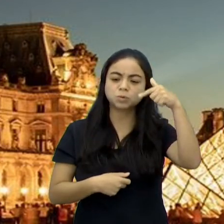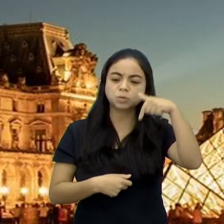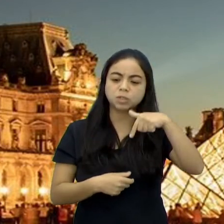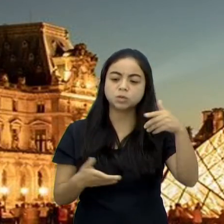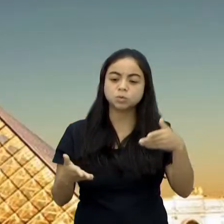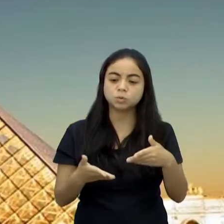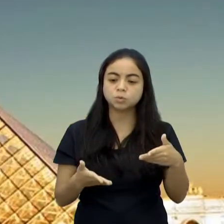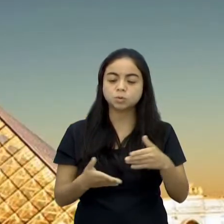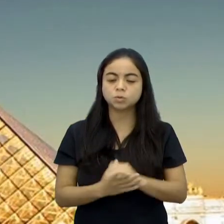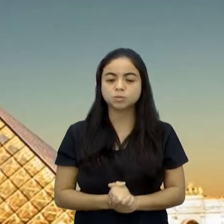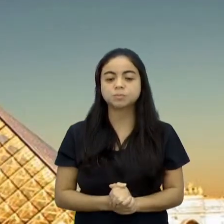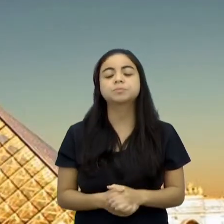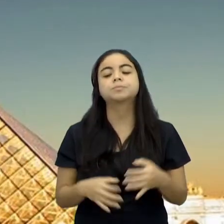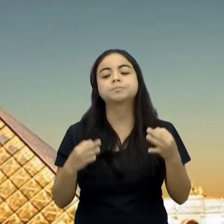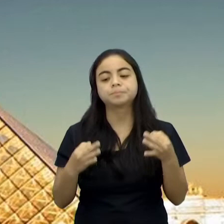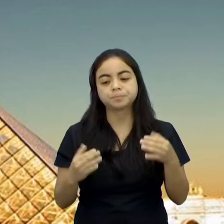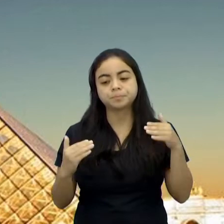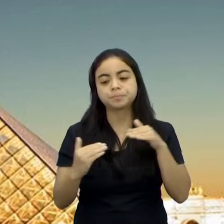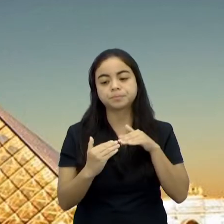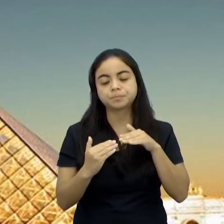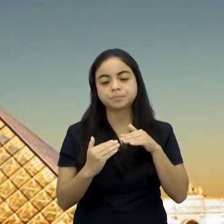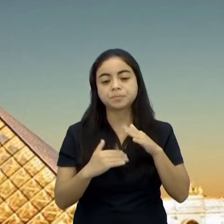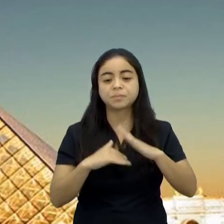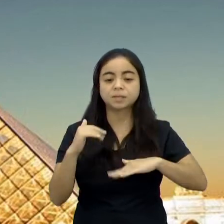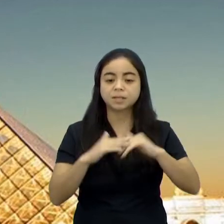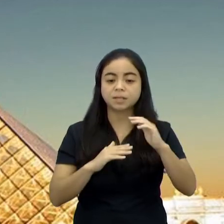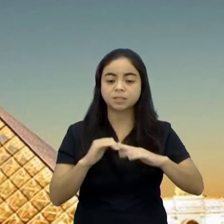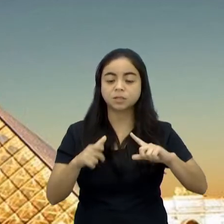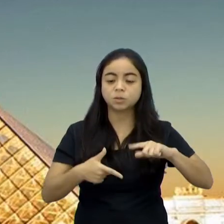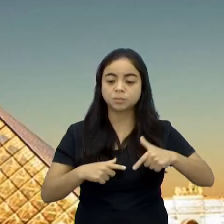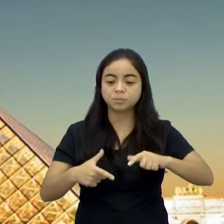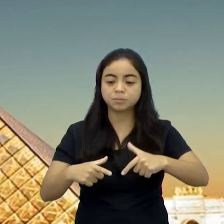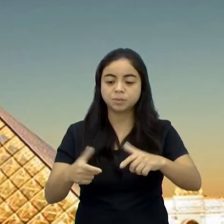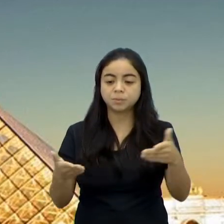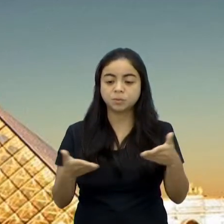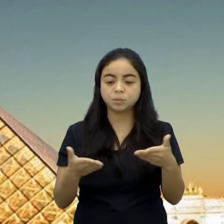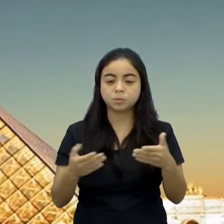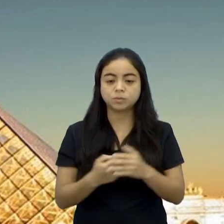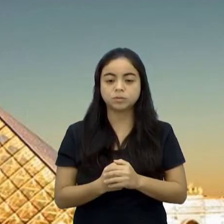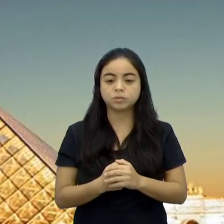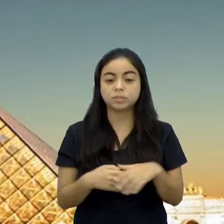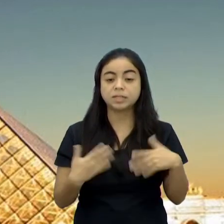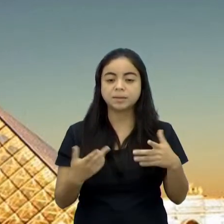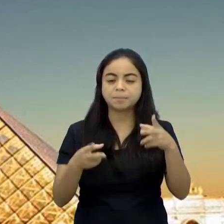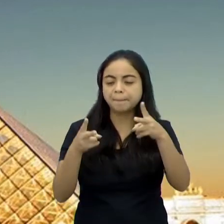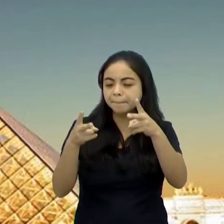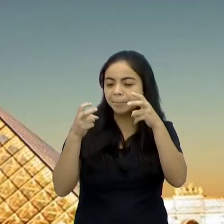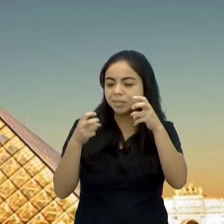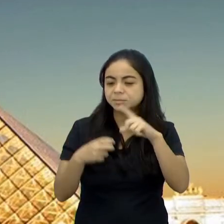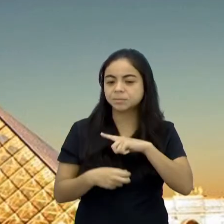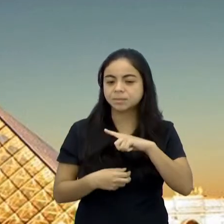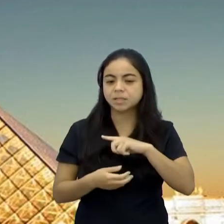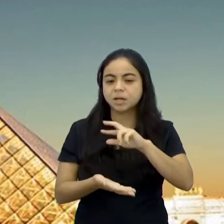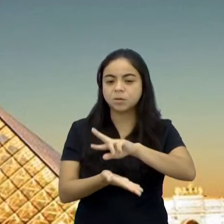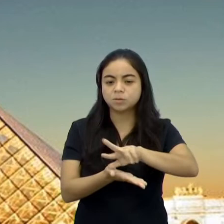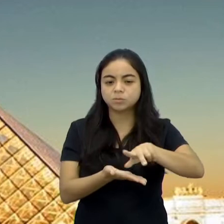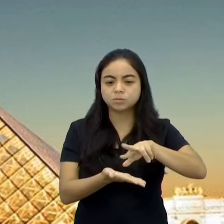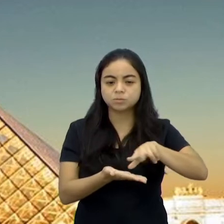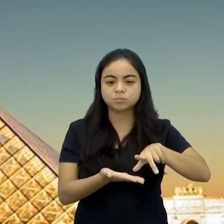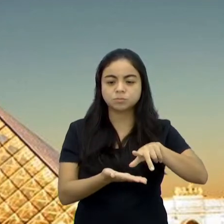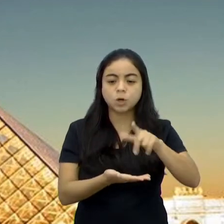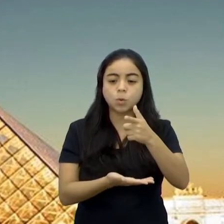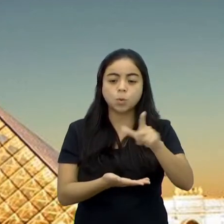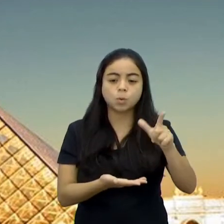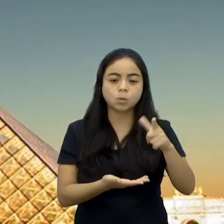verdade, Promauro? Exatamente. Qual é o papel do meme hoje? Na verdade, é a gente perceber que existem outras formas de cultura, que nós